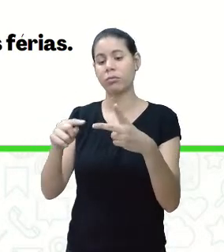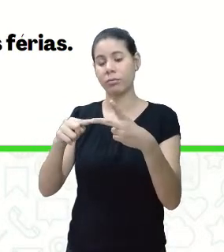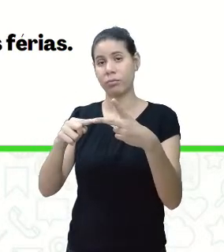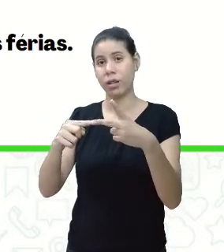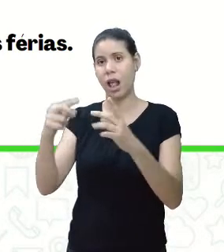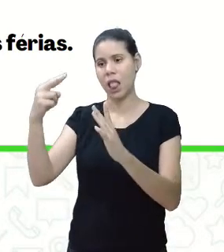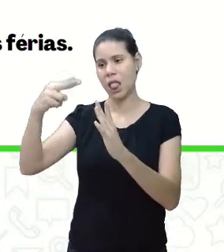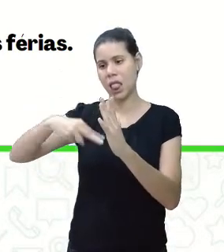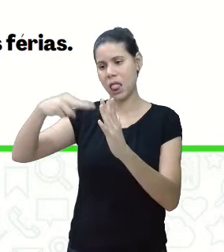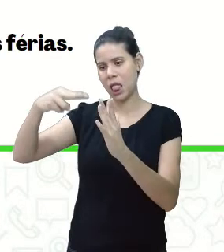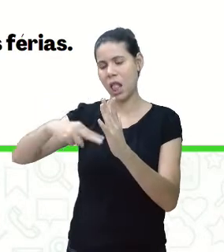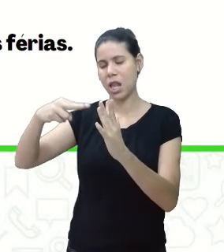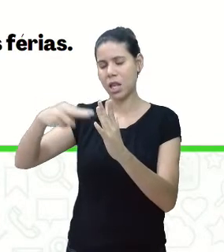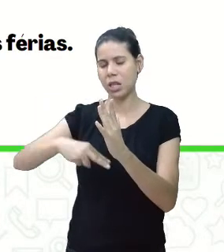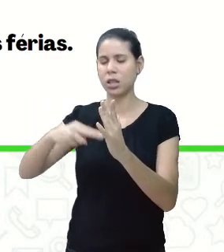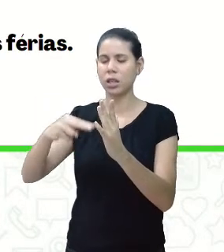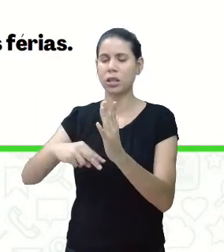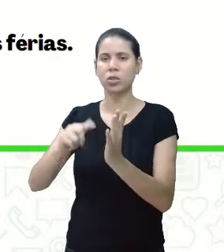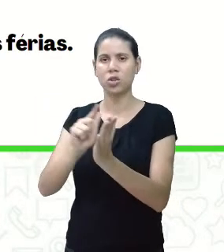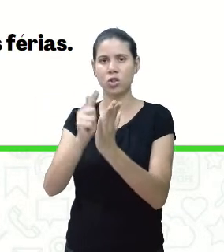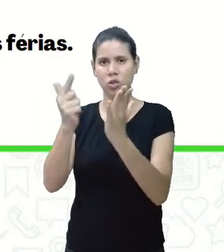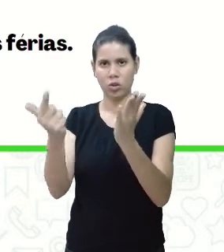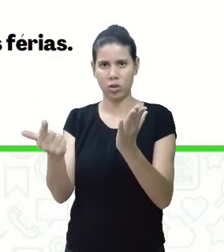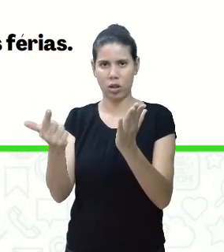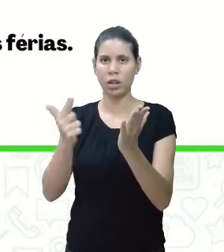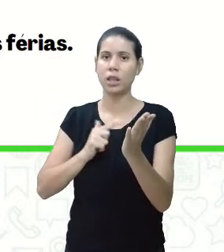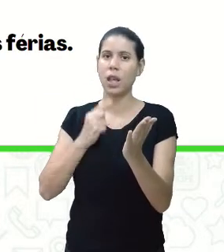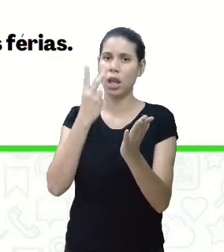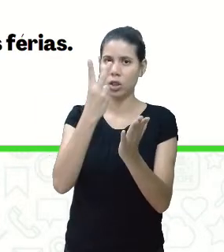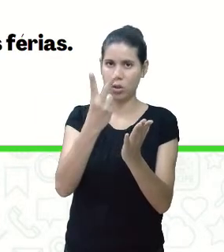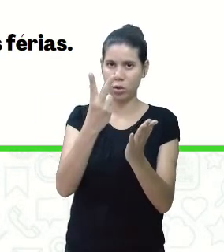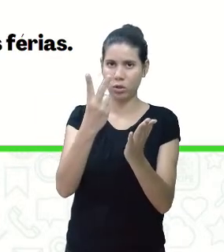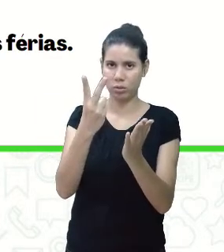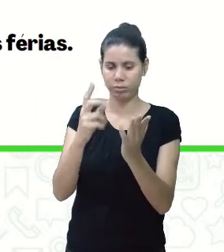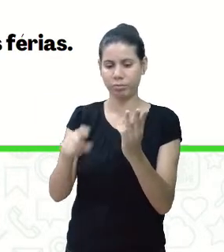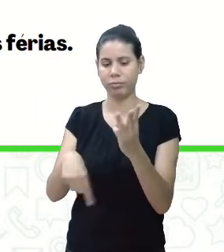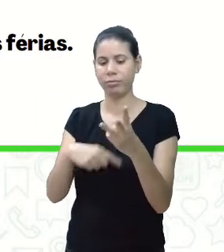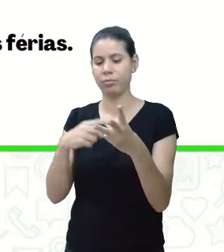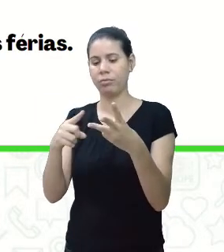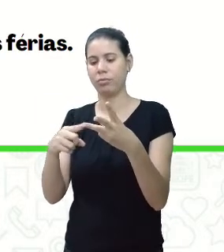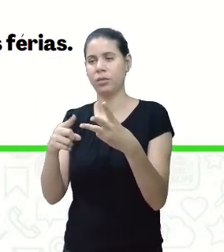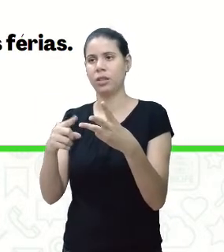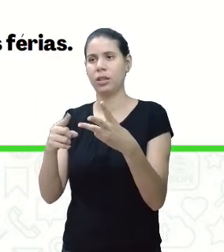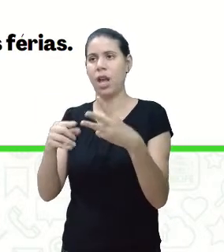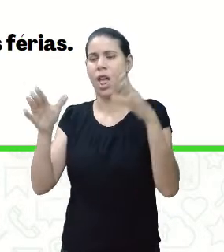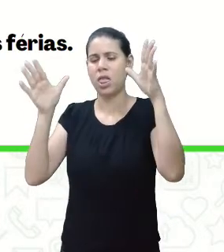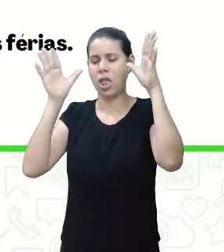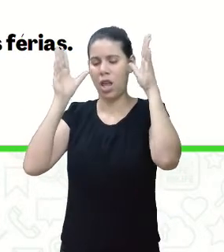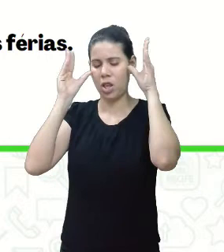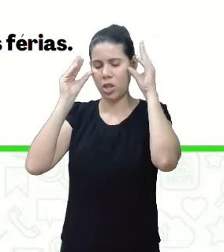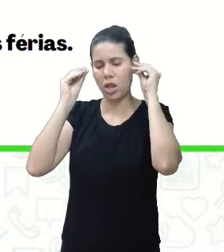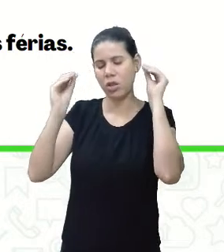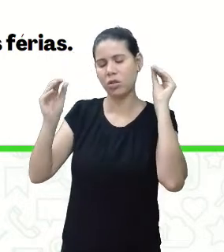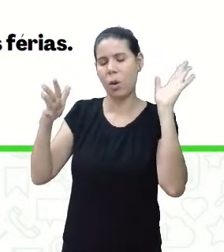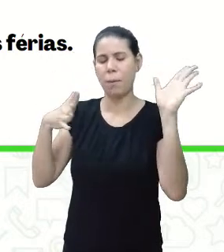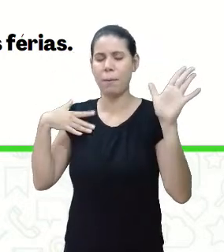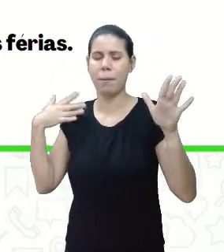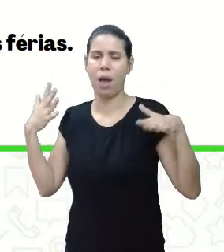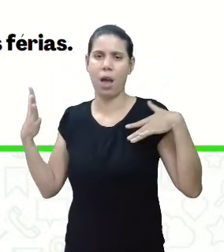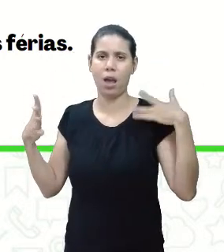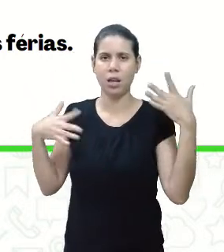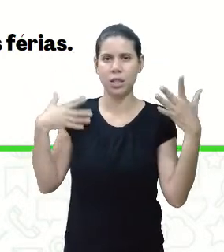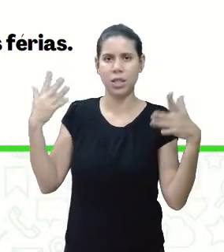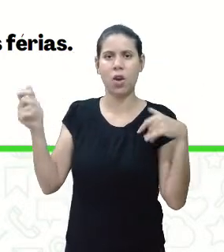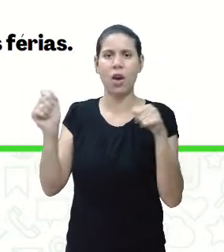né? Estou, o verbo estar, e lendo, o verbo ler, tá certo? Descansou, passeou e fez o